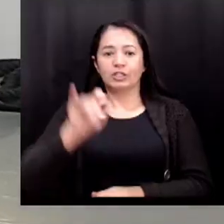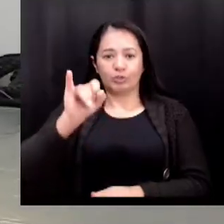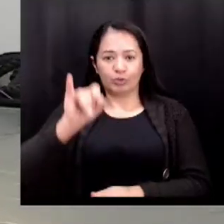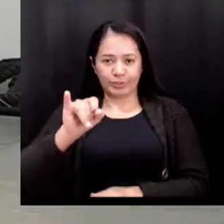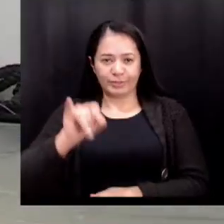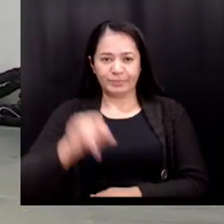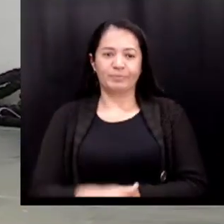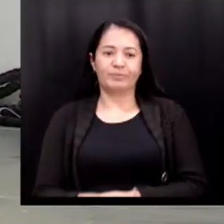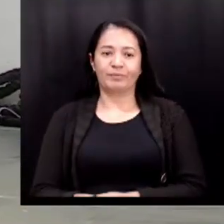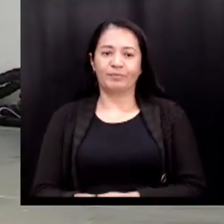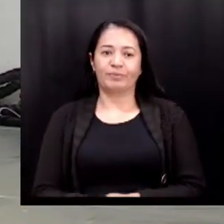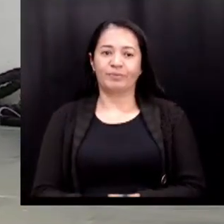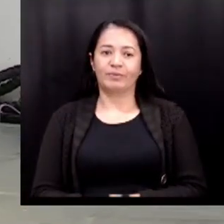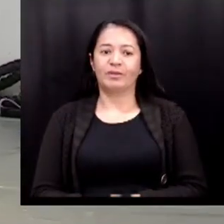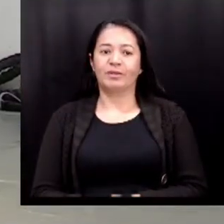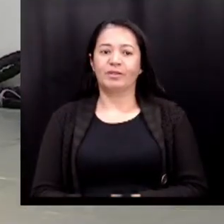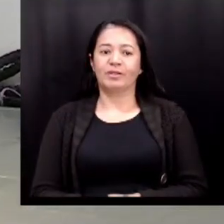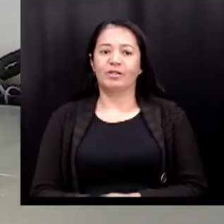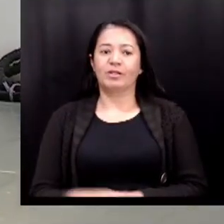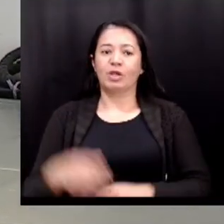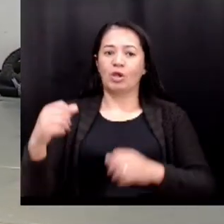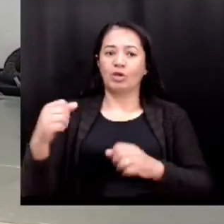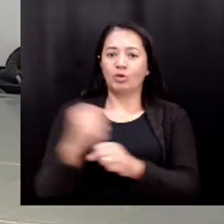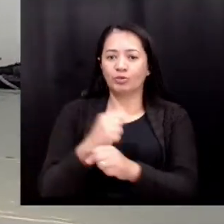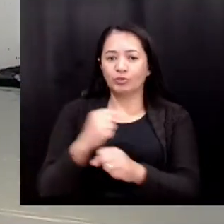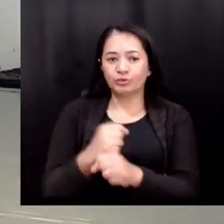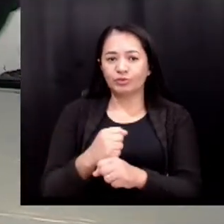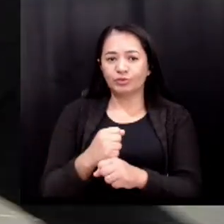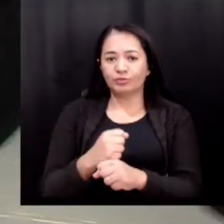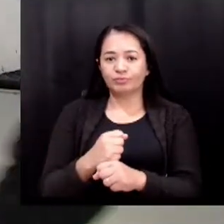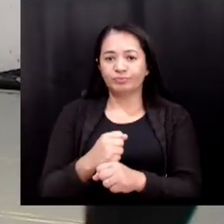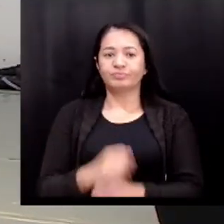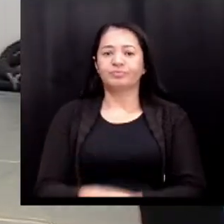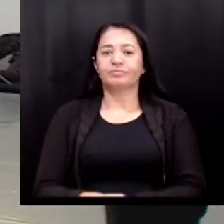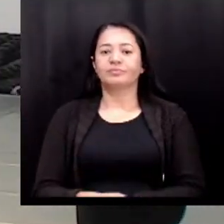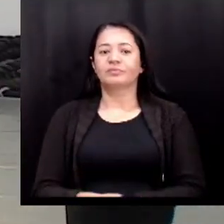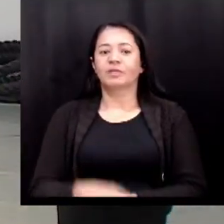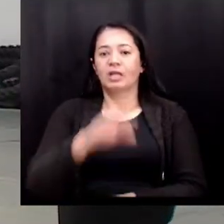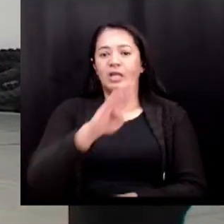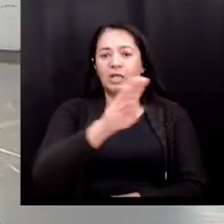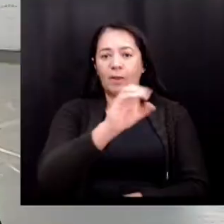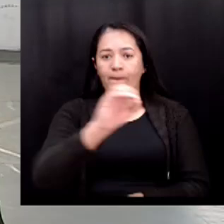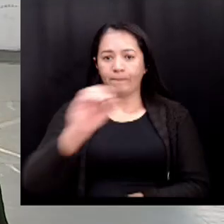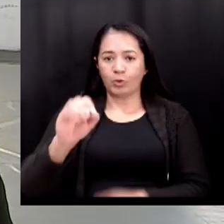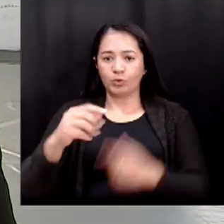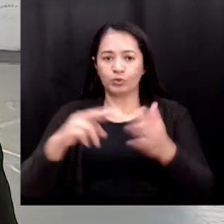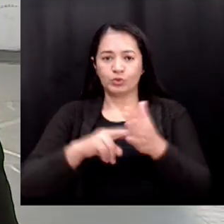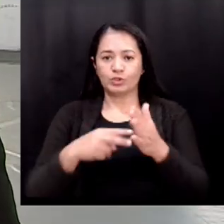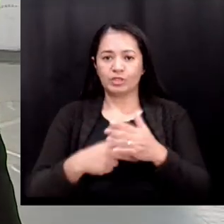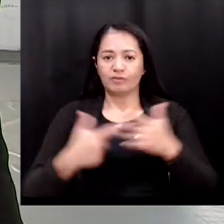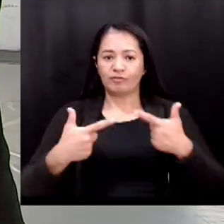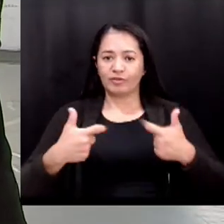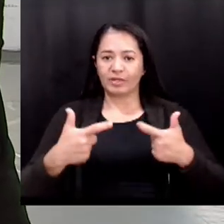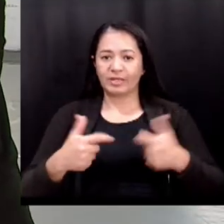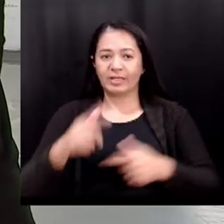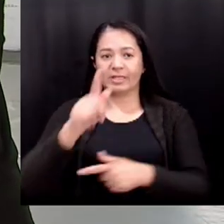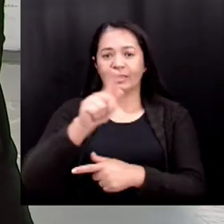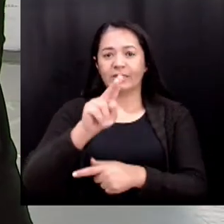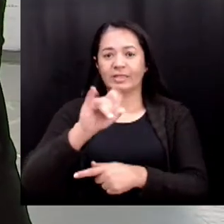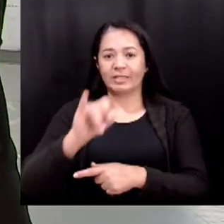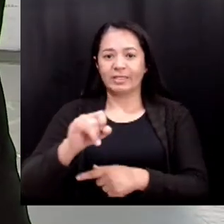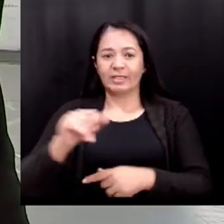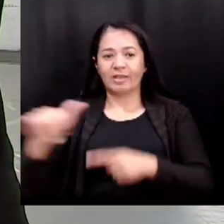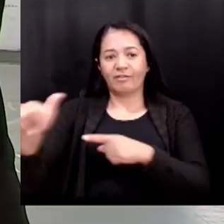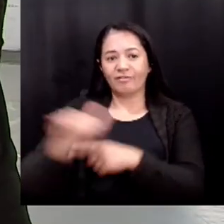Bukijutsu é a construção de 3 kanjis: bu, guerra, ki, ferramenta, jutsu, arte. As artes